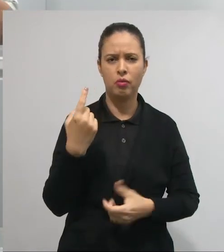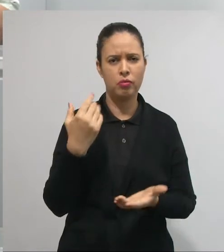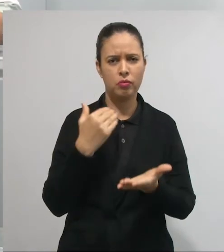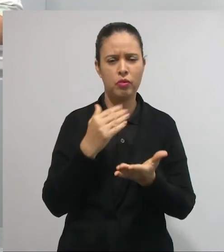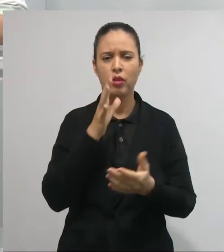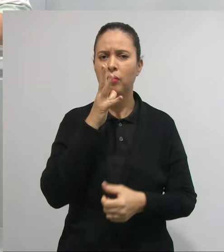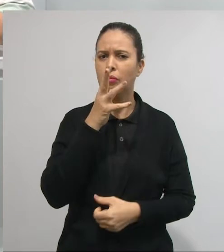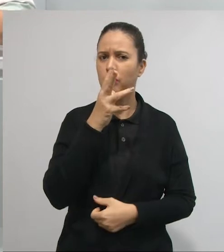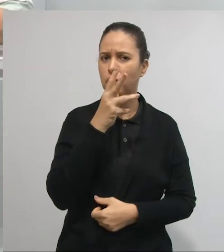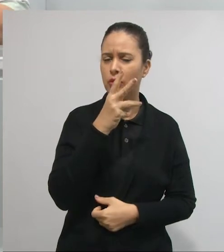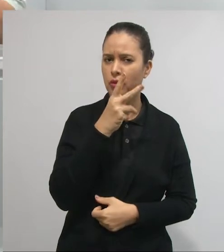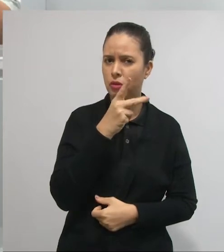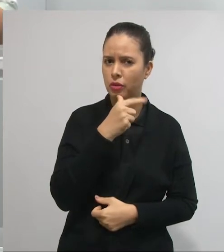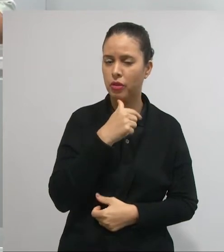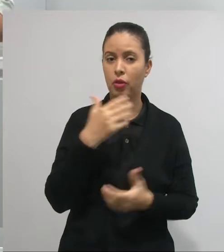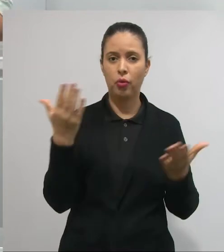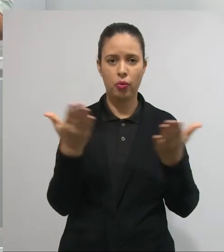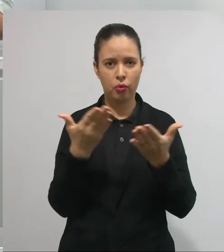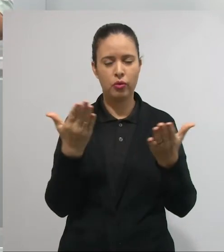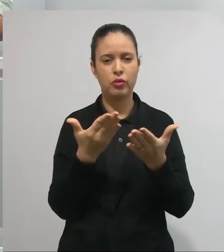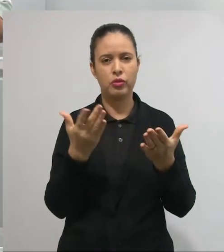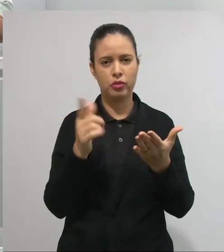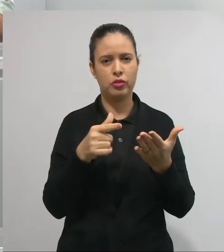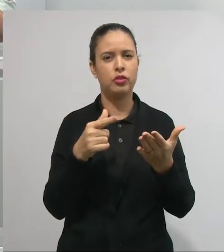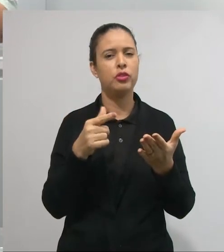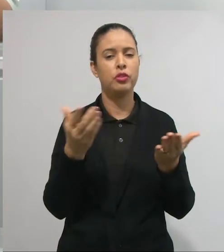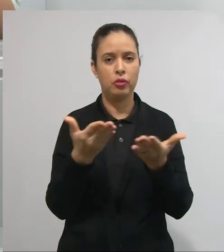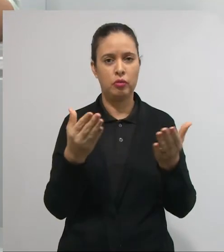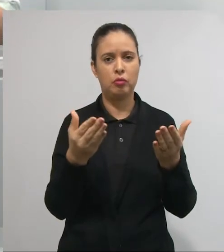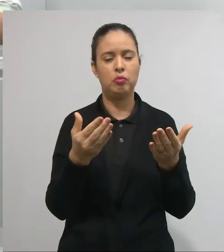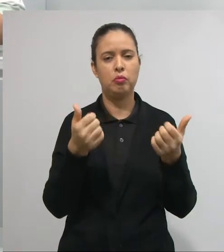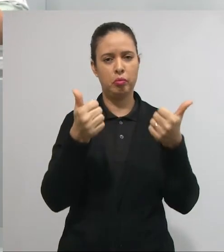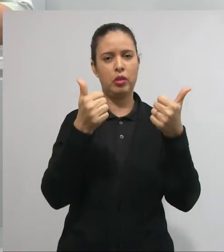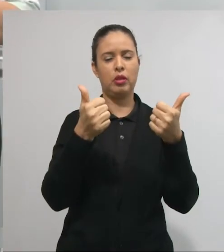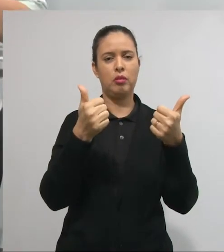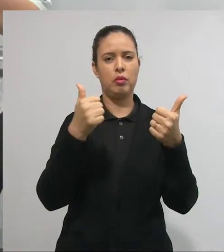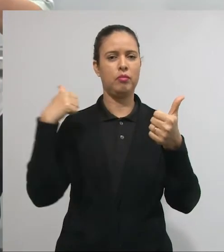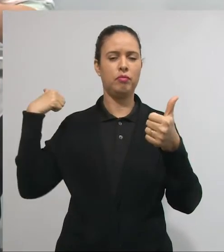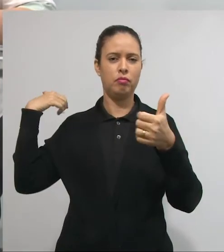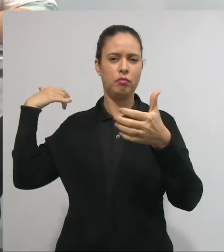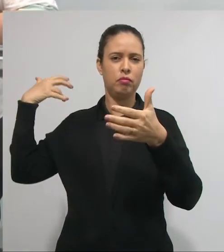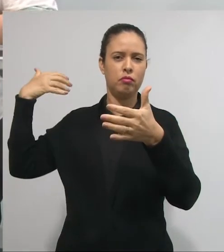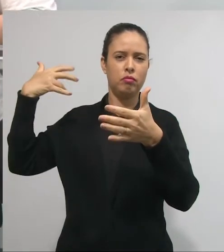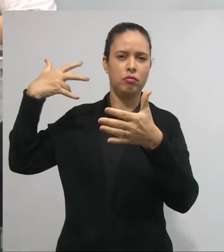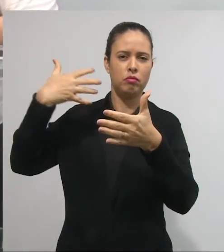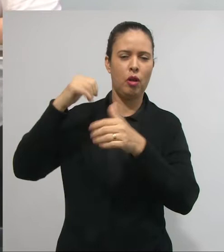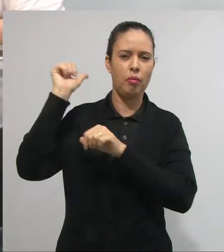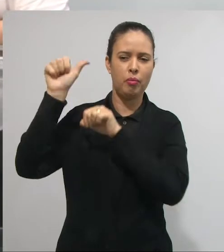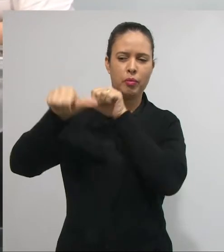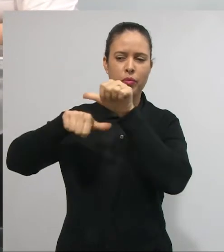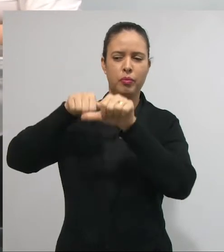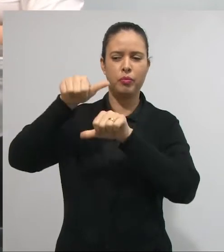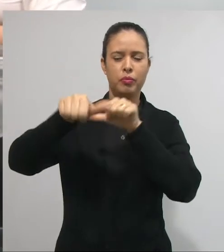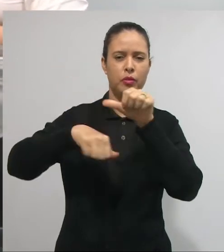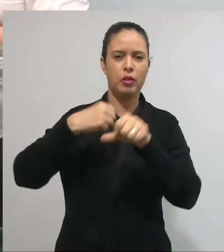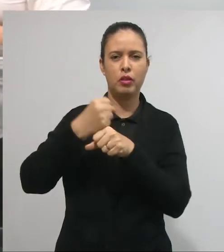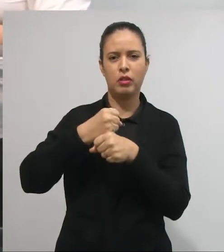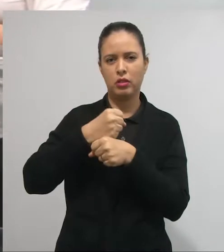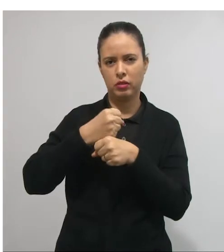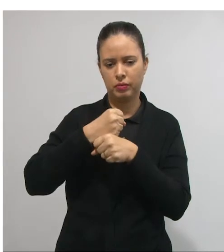ser como elas são hoje, nem sempre foi assim, né? Foi uma evolução e leva bastante tempo para isso